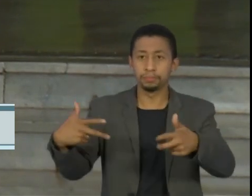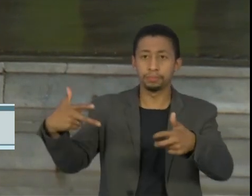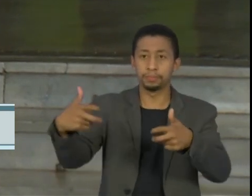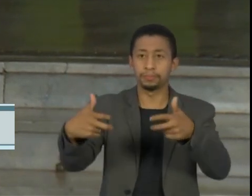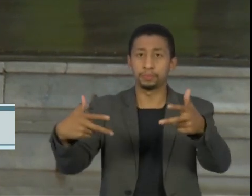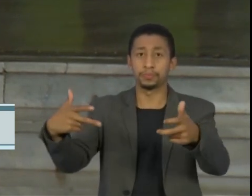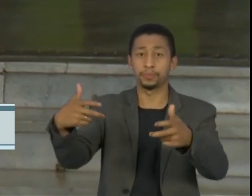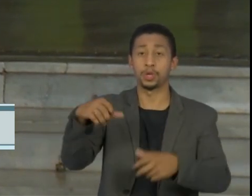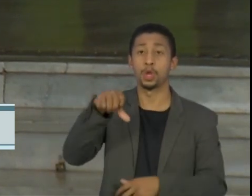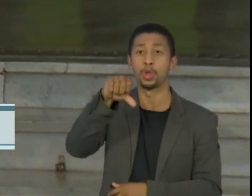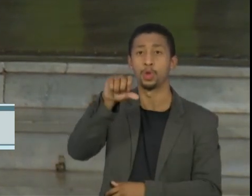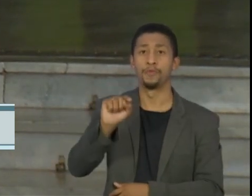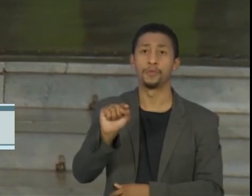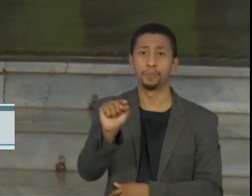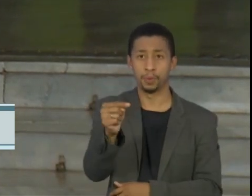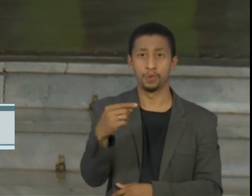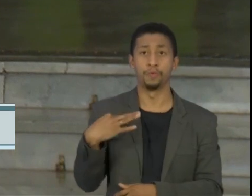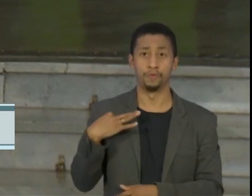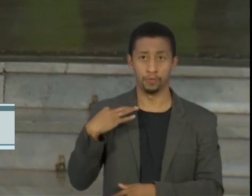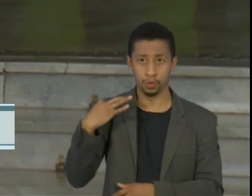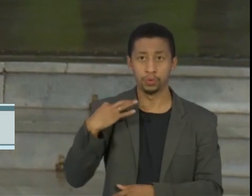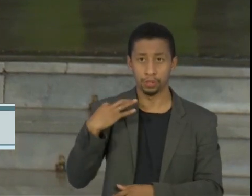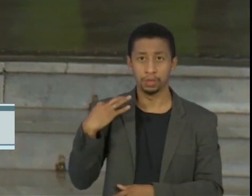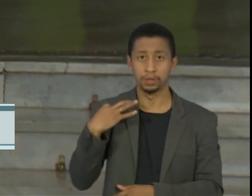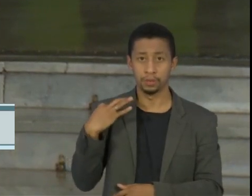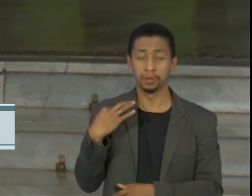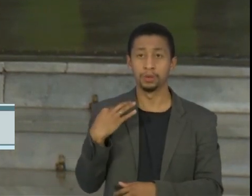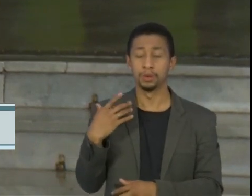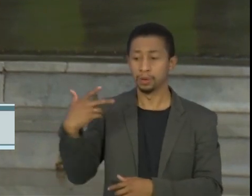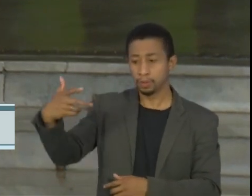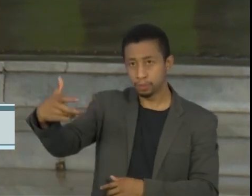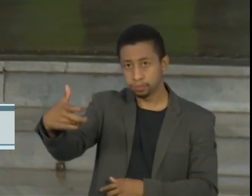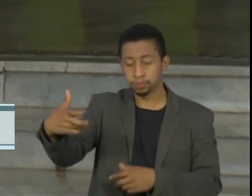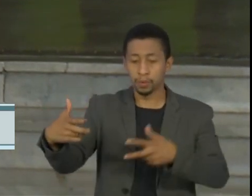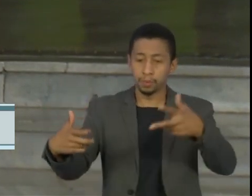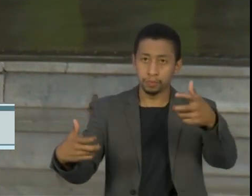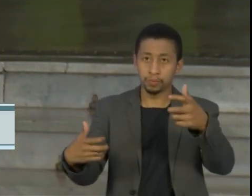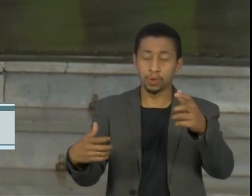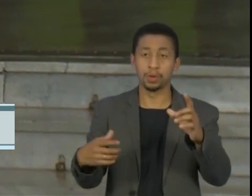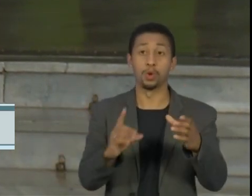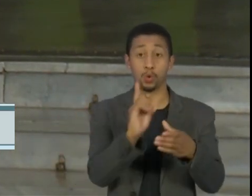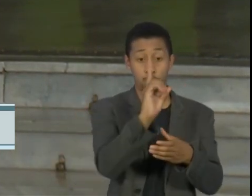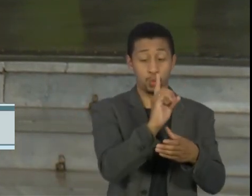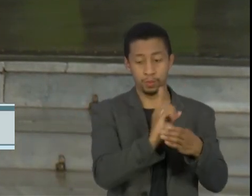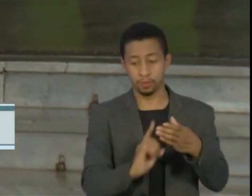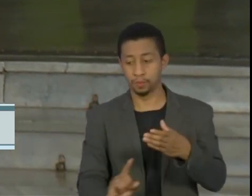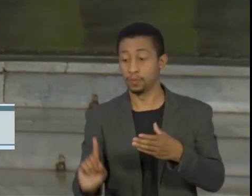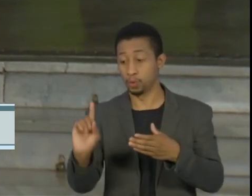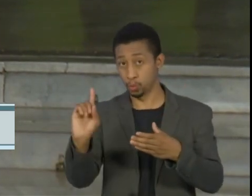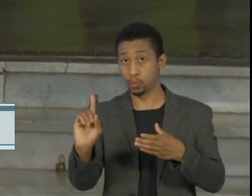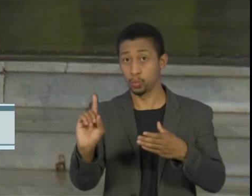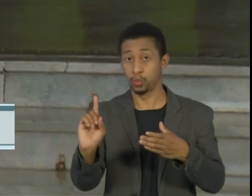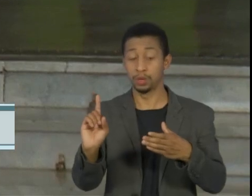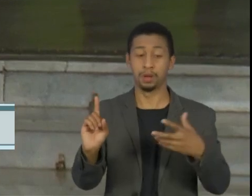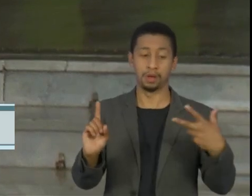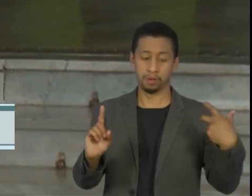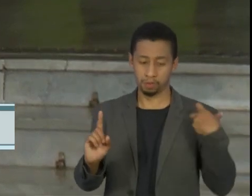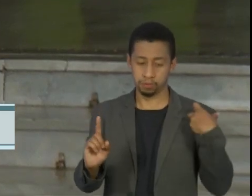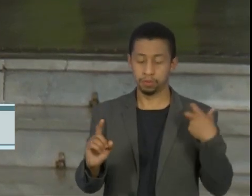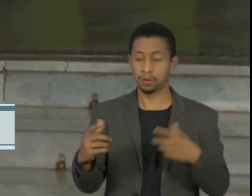9.000 voluntários, ela será na proporção 1 para 1. Quer dizer, uma pessoa recebe a vacina, a outra